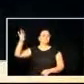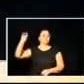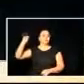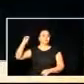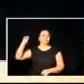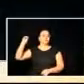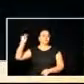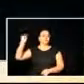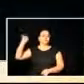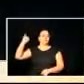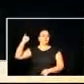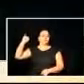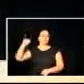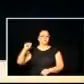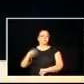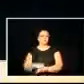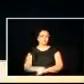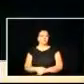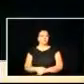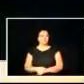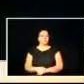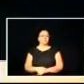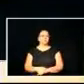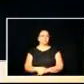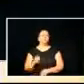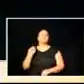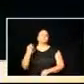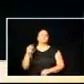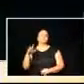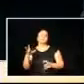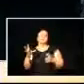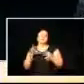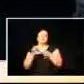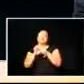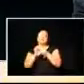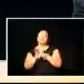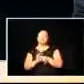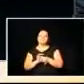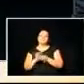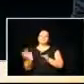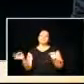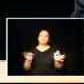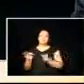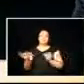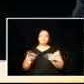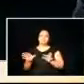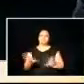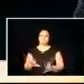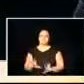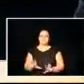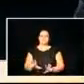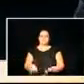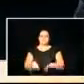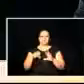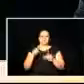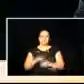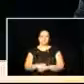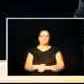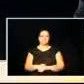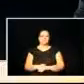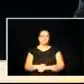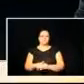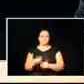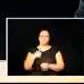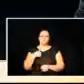vereador, quem está segurando o projeto de aumento na Câmara? Eu falei, não, ninguém, o projeto não está lá ainda. Então o projeto chegou aqui e vou